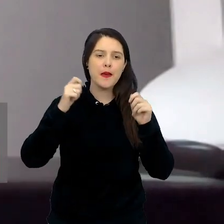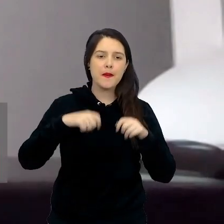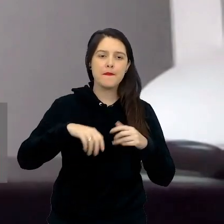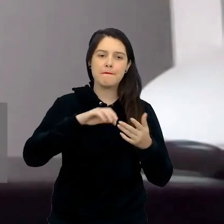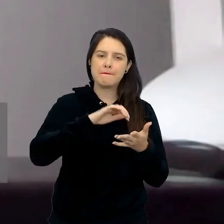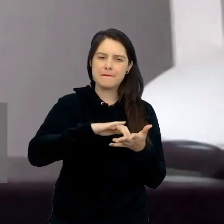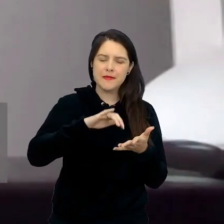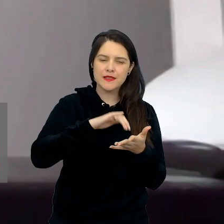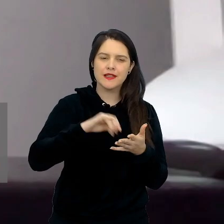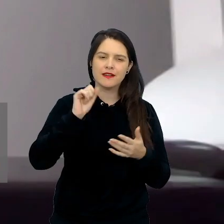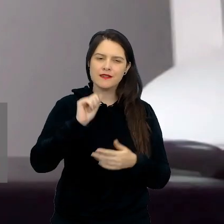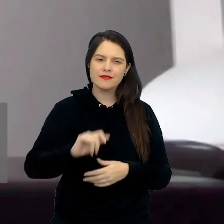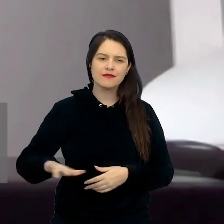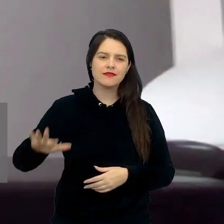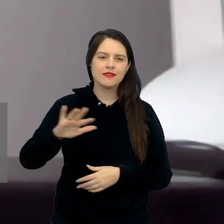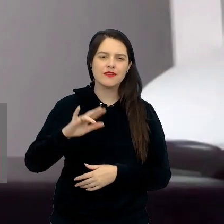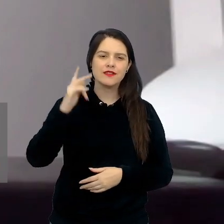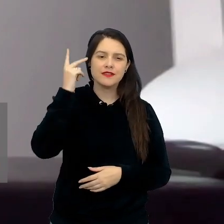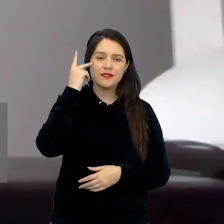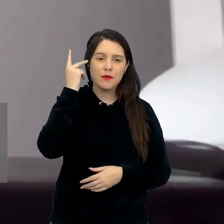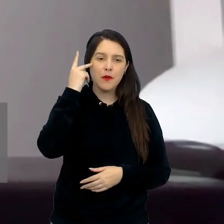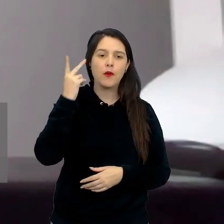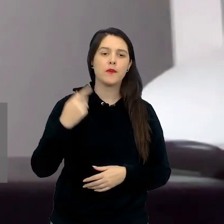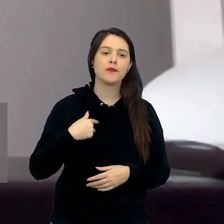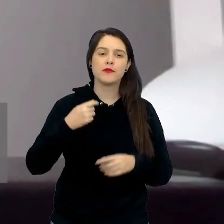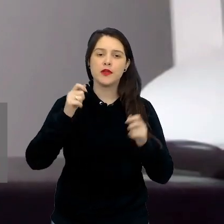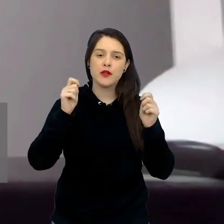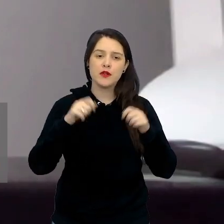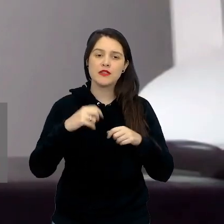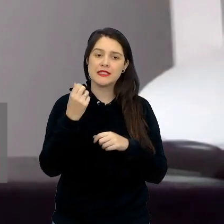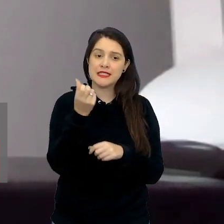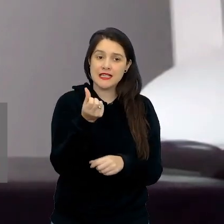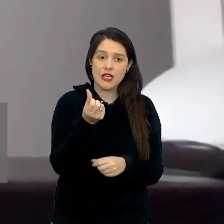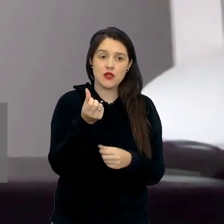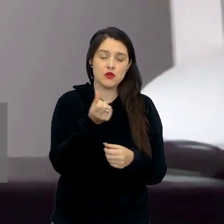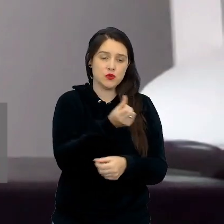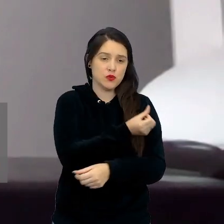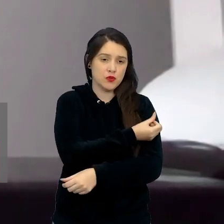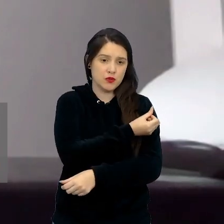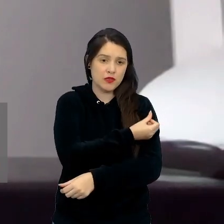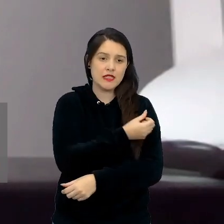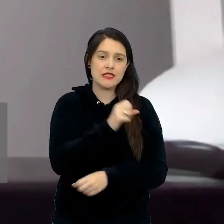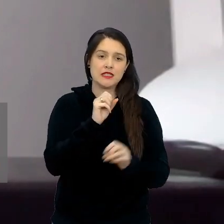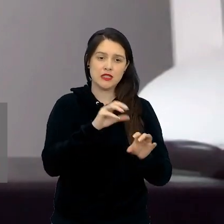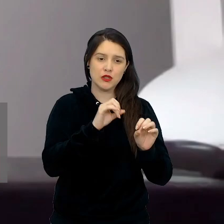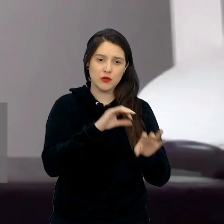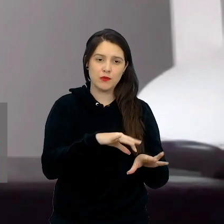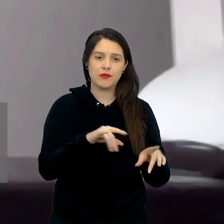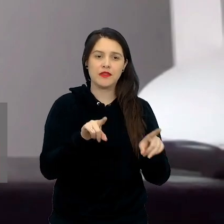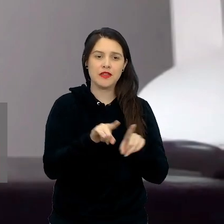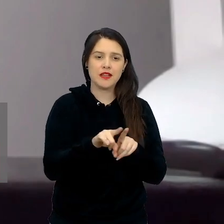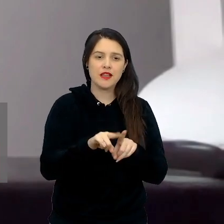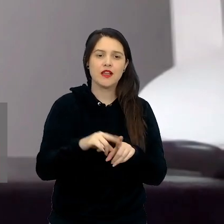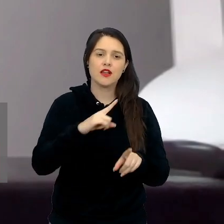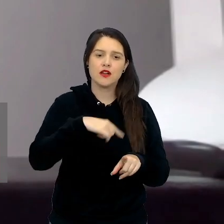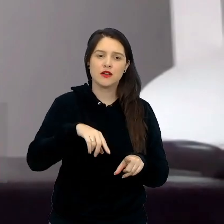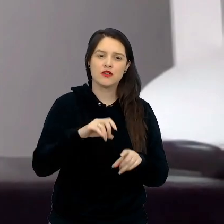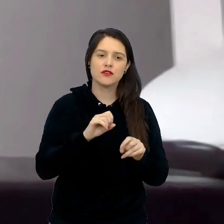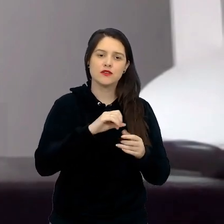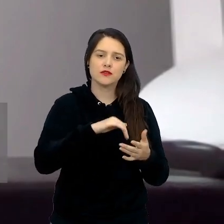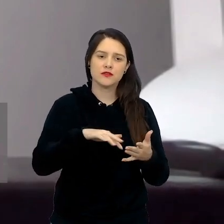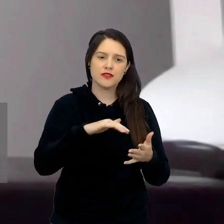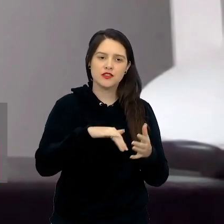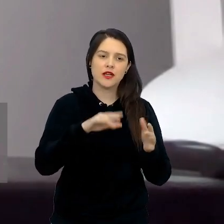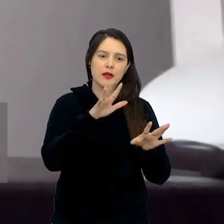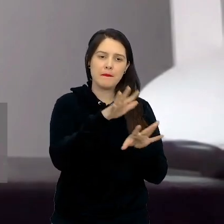Secretaria Estadual de Educação de São Paulo, para o sexto ano do ensino fundamental. Eu sou Vera Mônica Ribeiro, professora